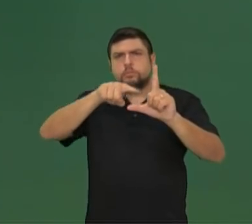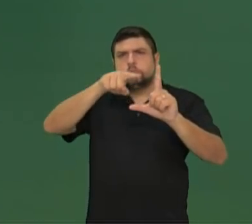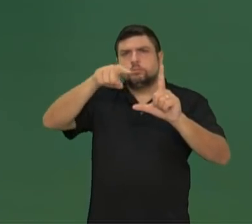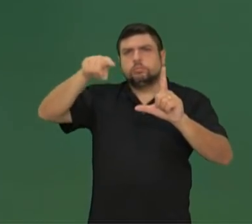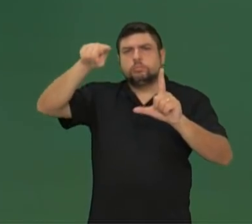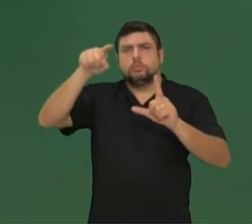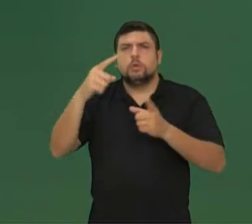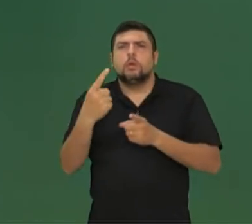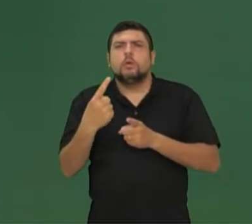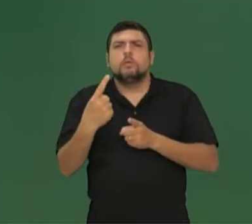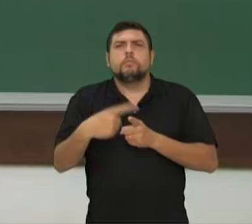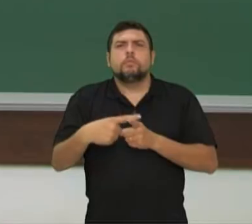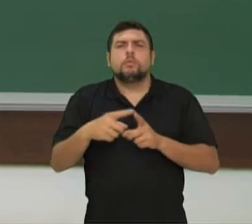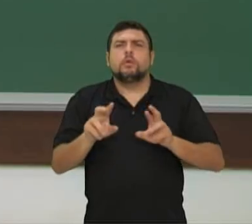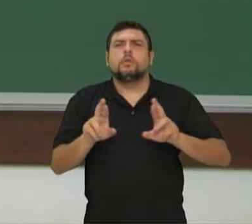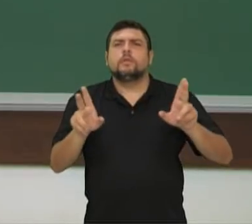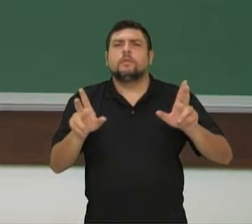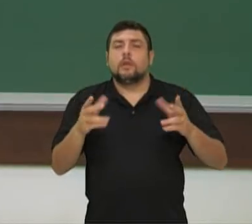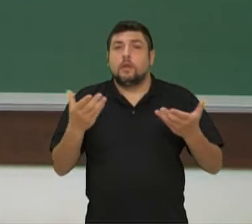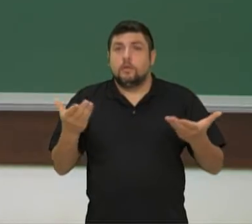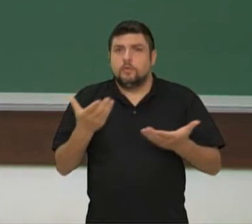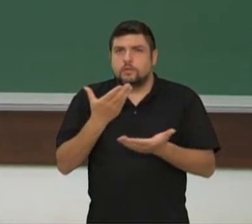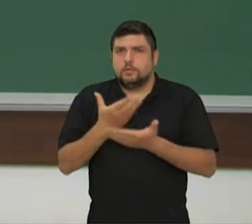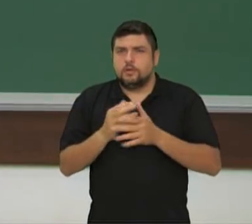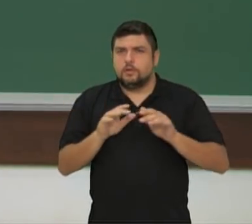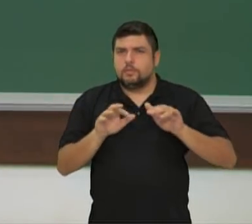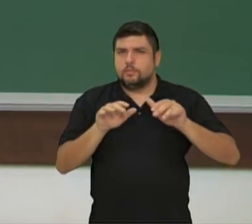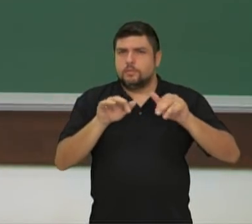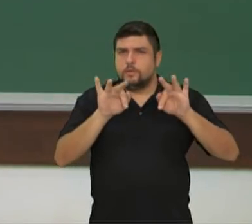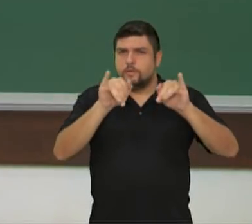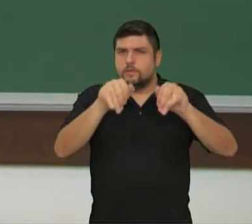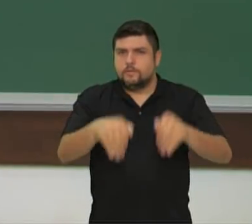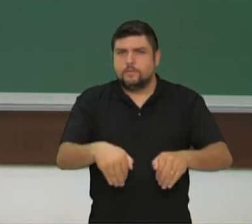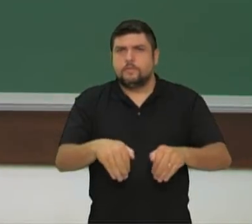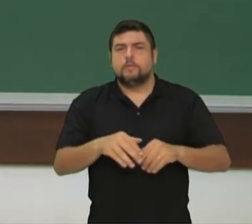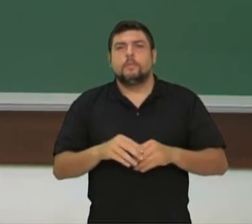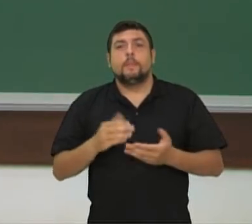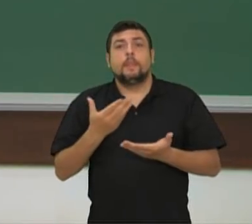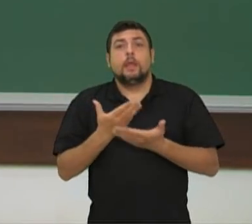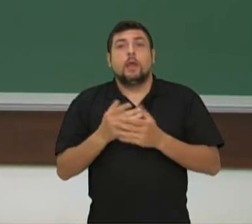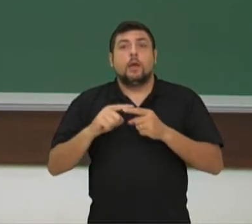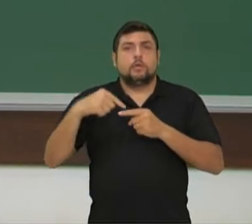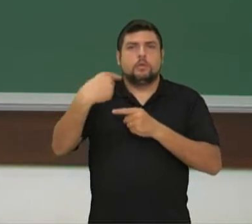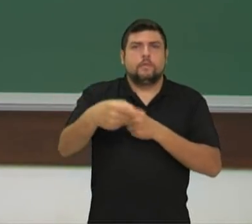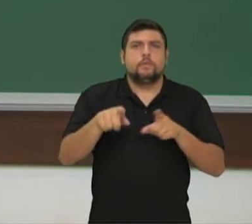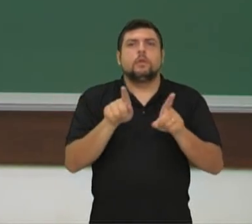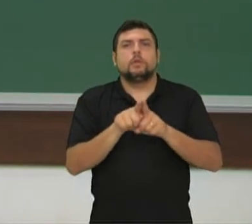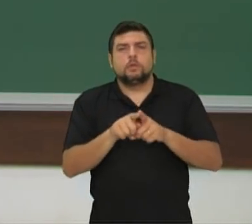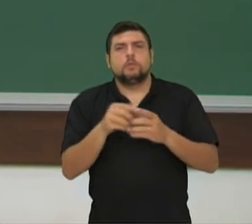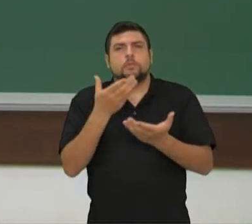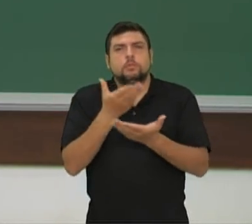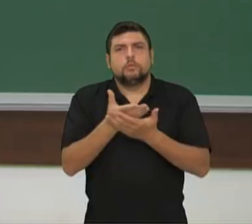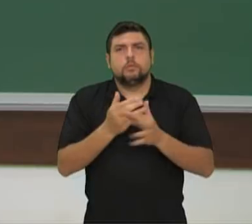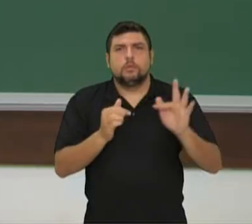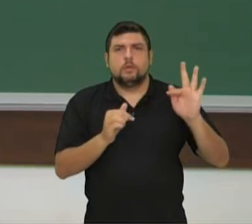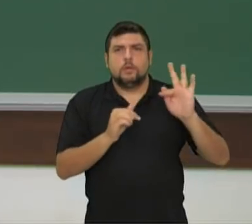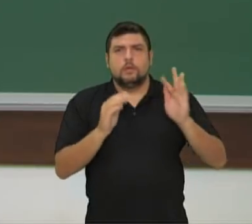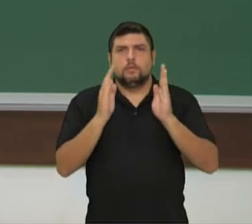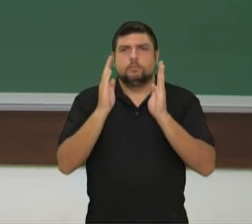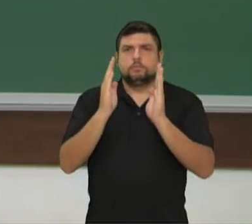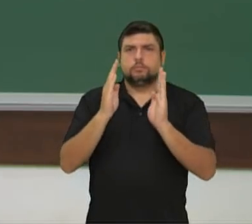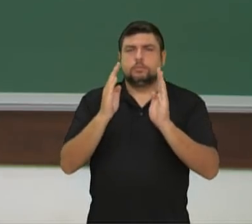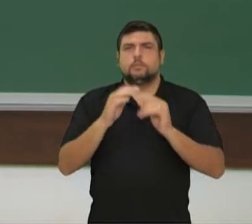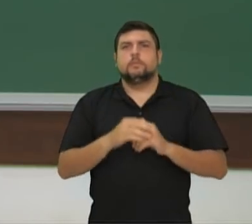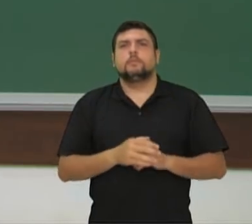Certo? Porque a nossa aula de hoje chegou ao fim. É sobre função modular. A próxima aula também vai ser sobre função modular.